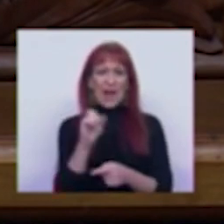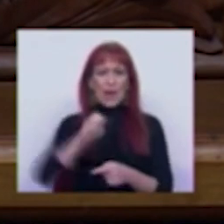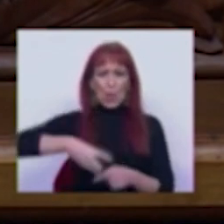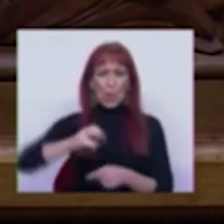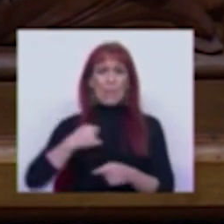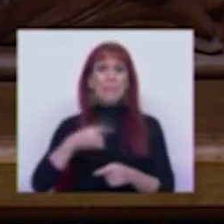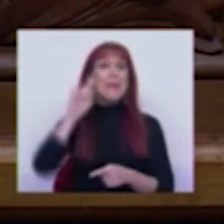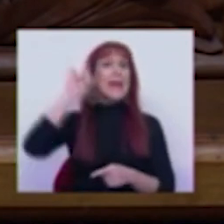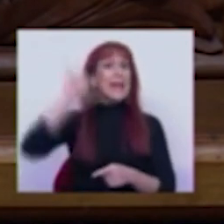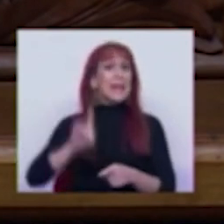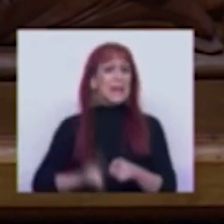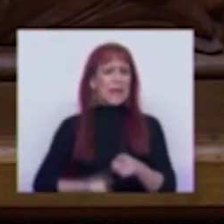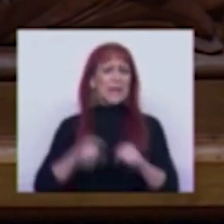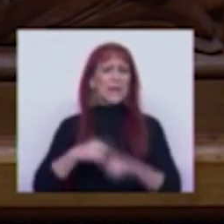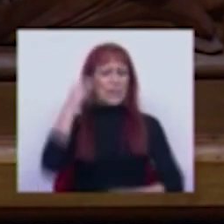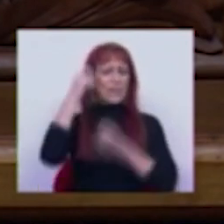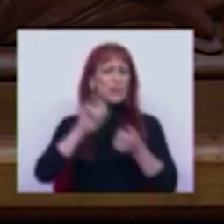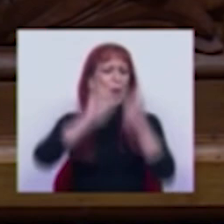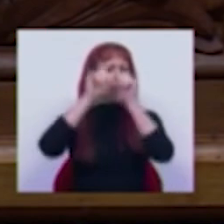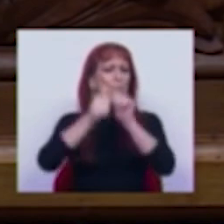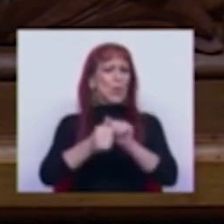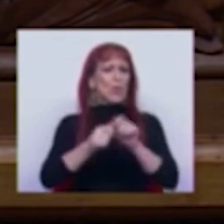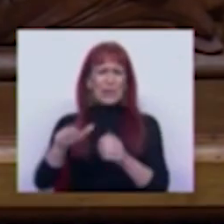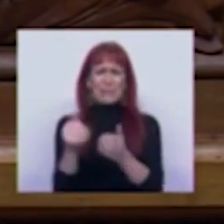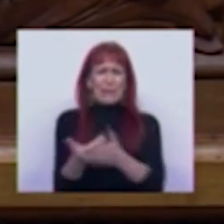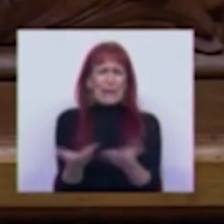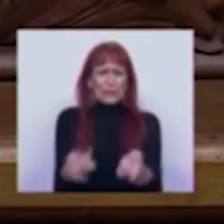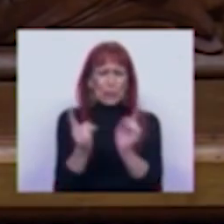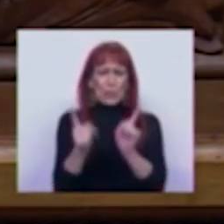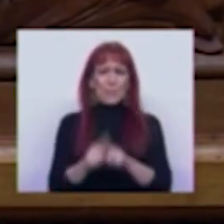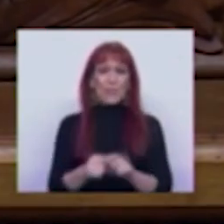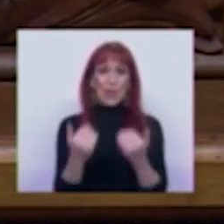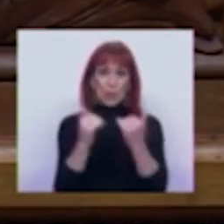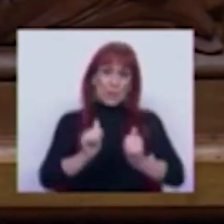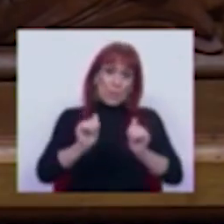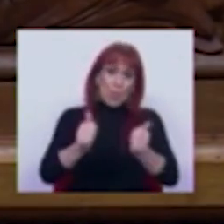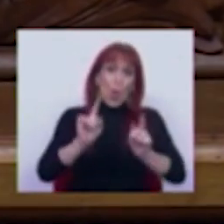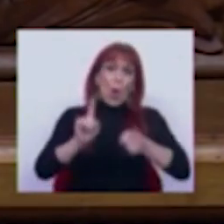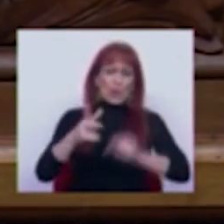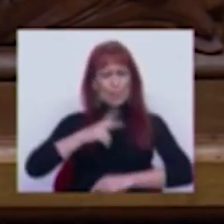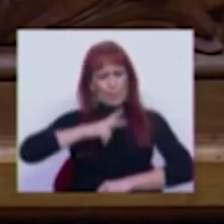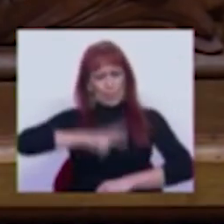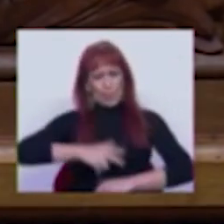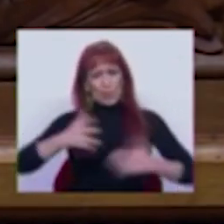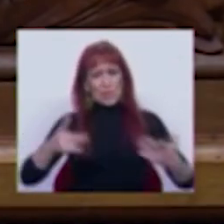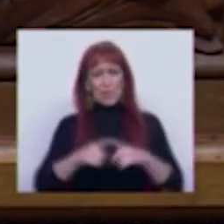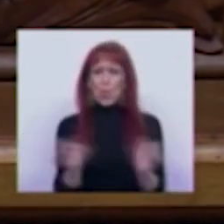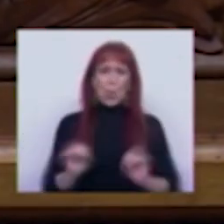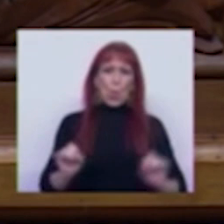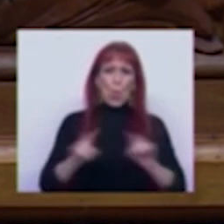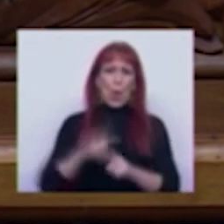de refletir e de mudar sobre o estado a que chegámos. A boa notícia, obviamente, é que Portugal não